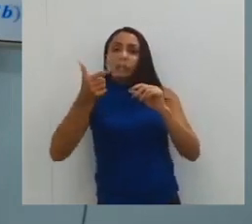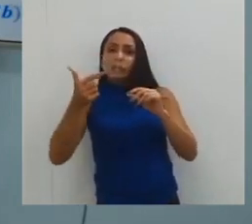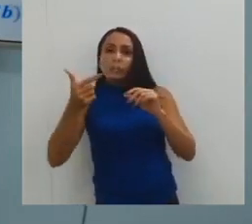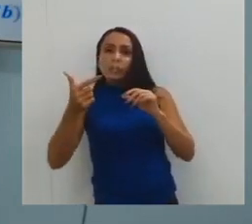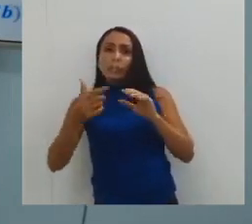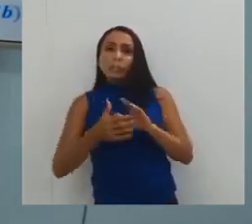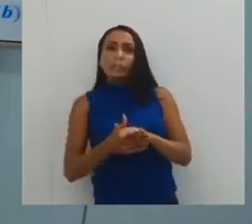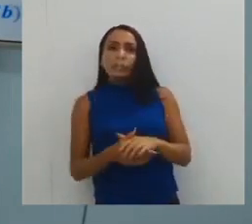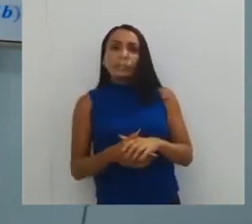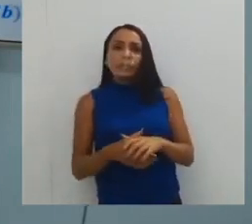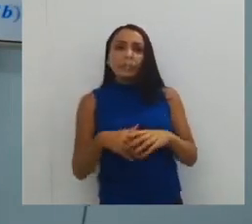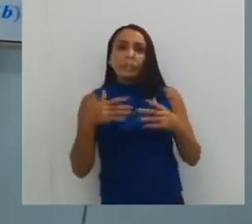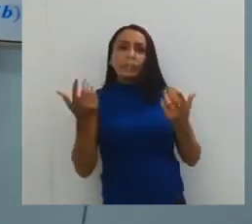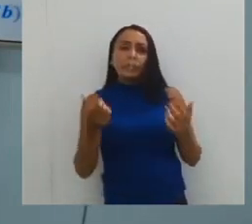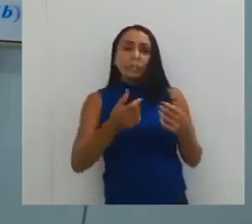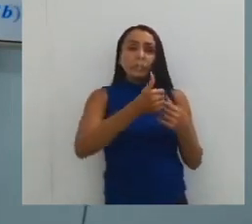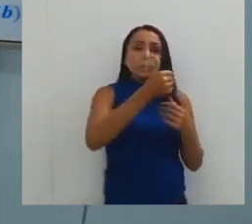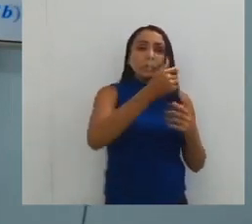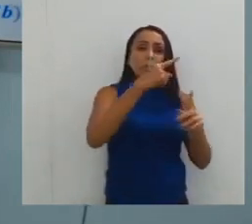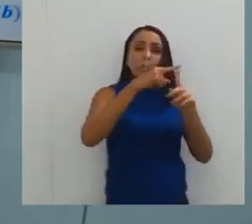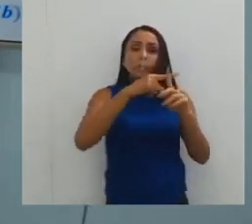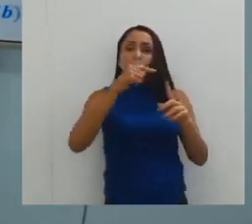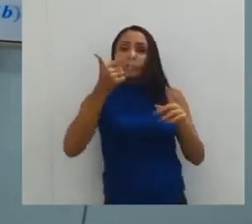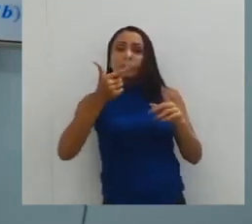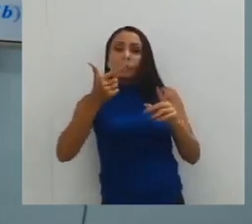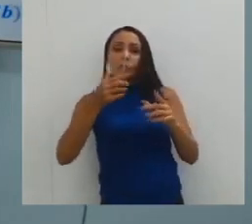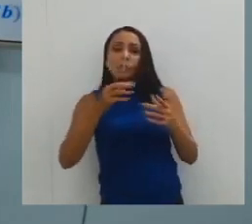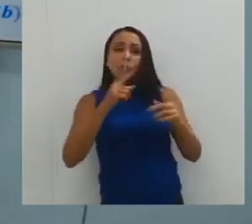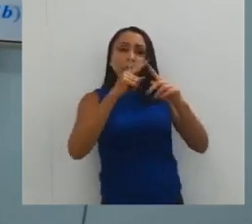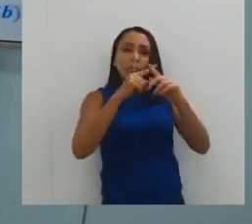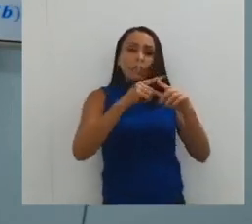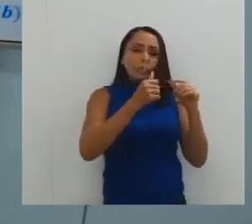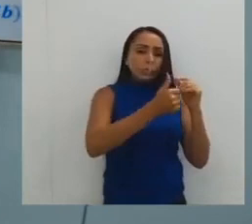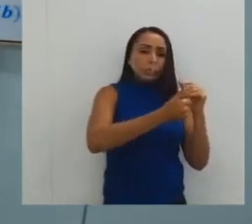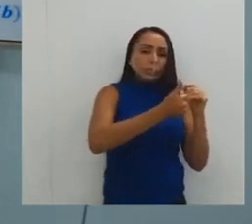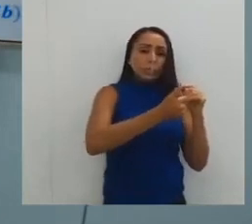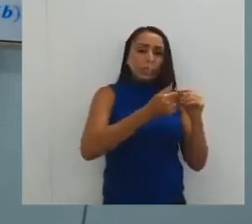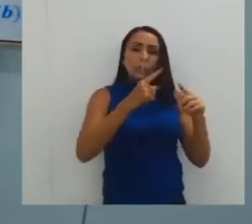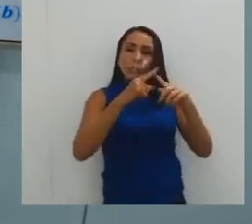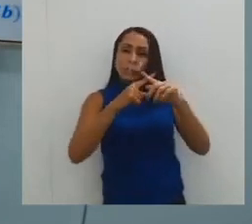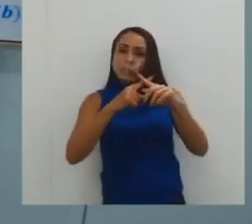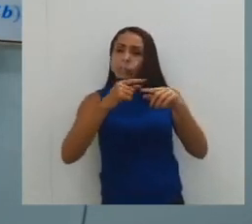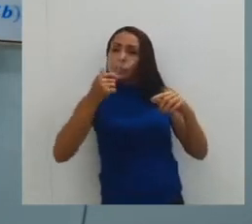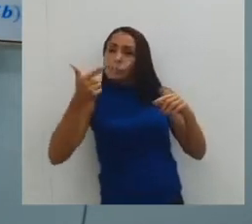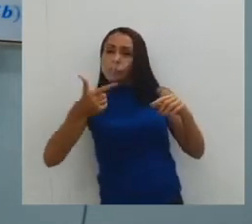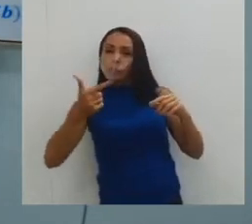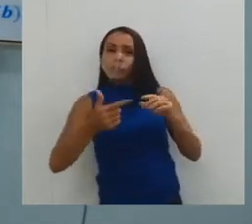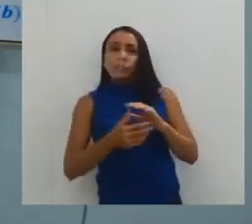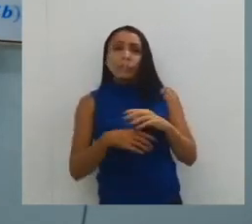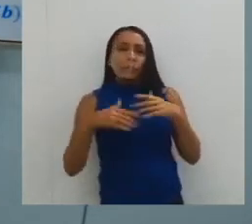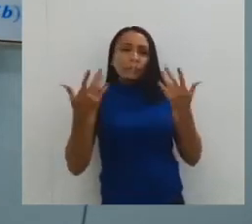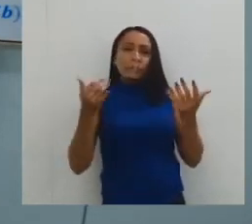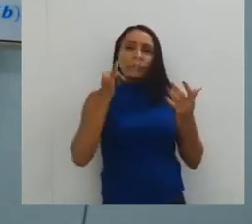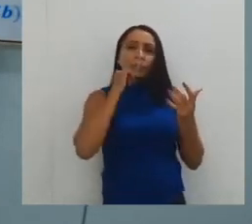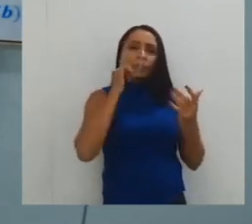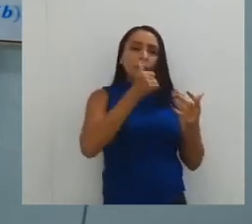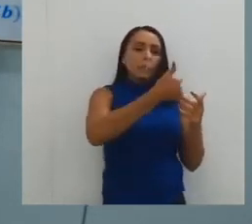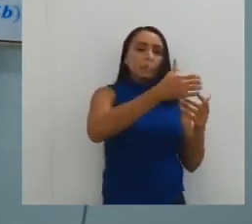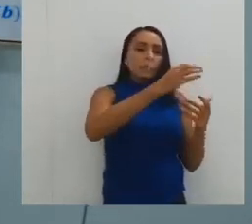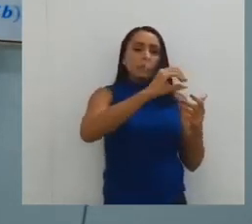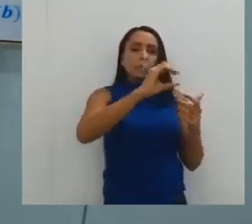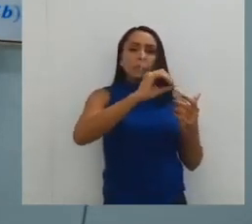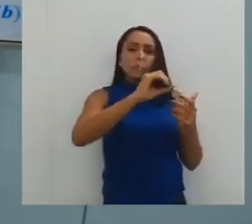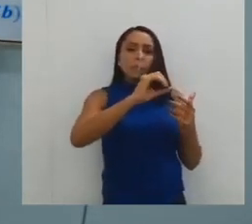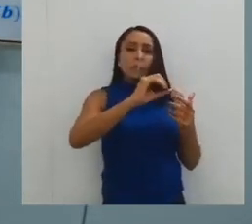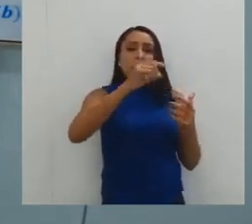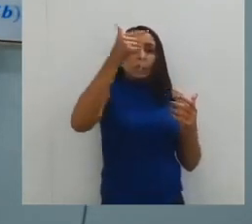você faz o primeiro mais o segundo, vezes o primeiro menos o segundo. Então, se eu tenho aqui 100 vezes A ao quadrado,